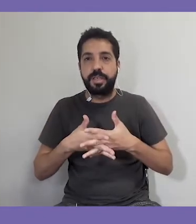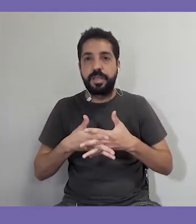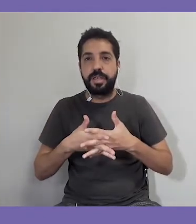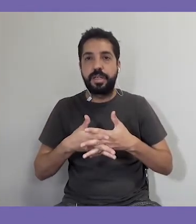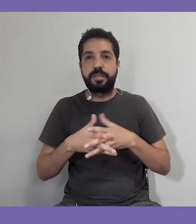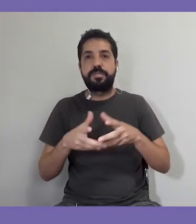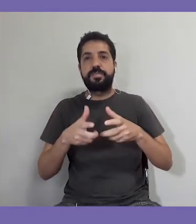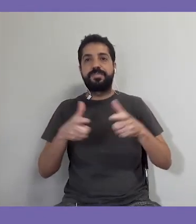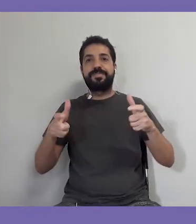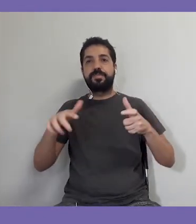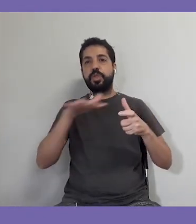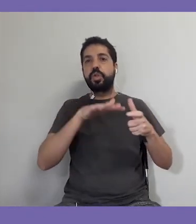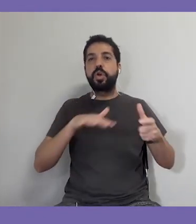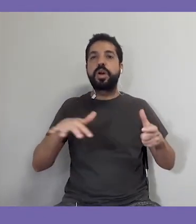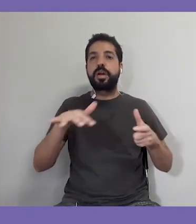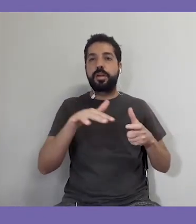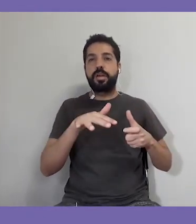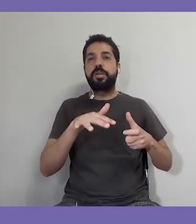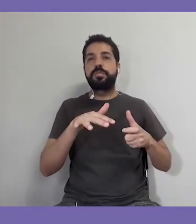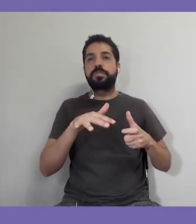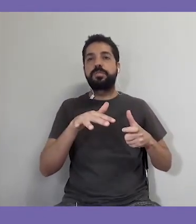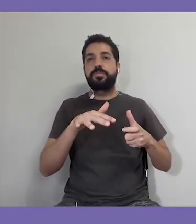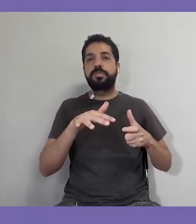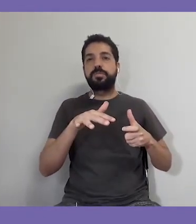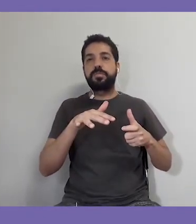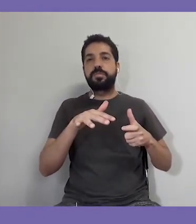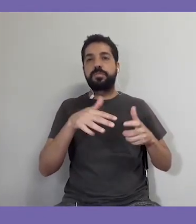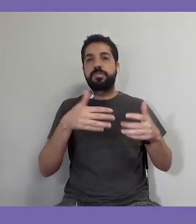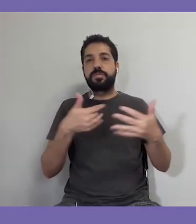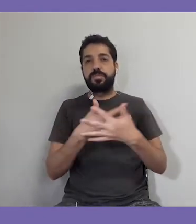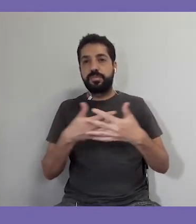complicado nos grandes centros, né?